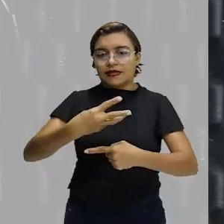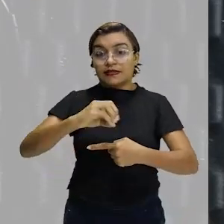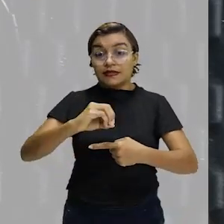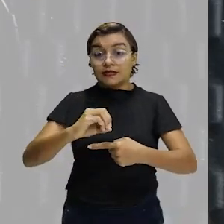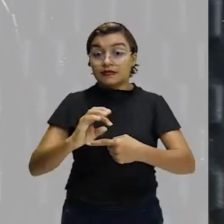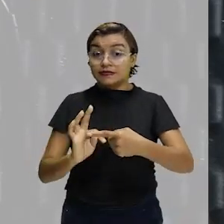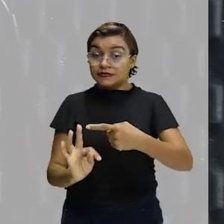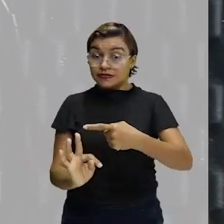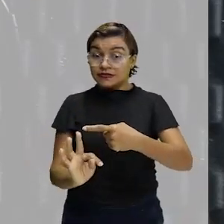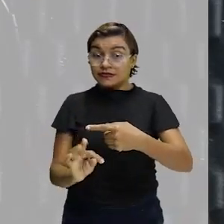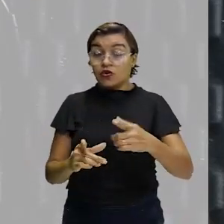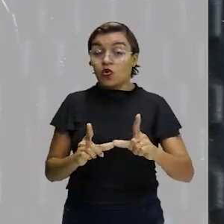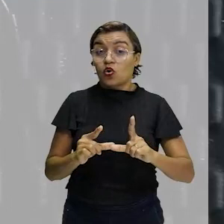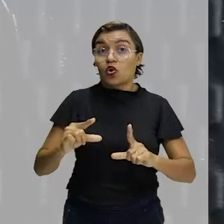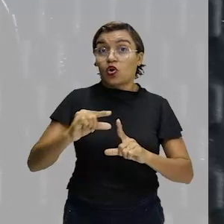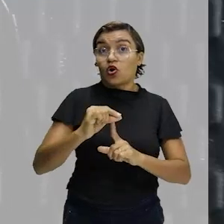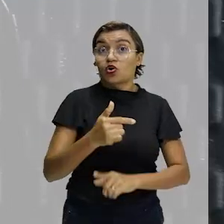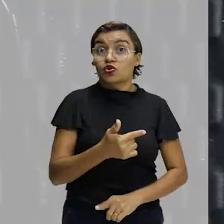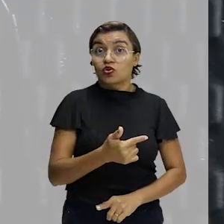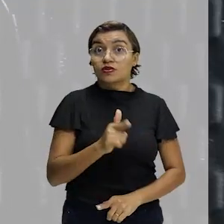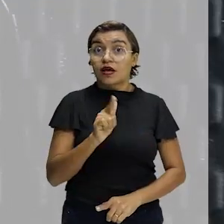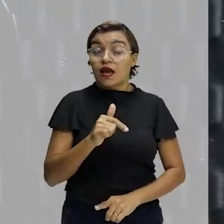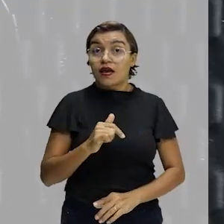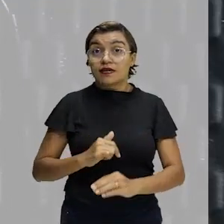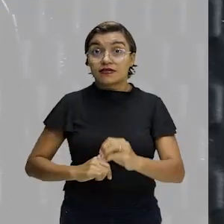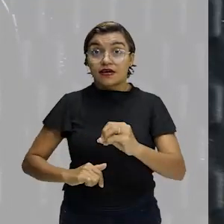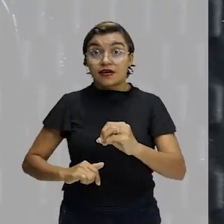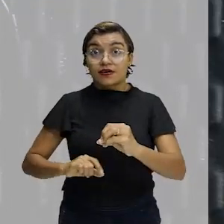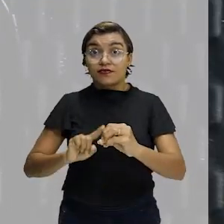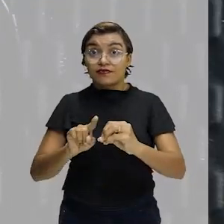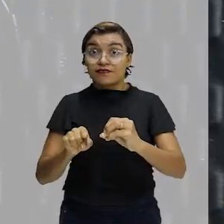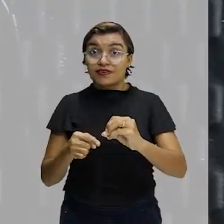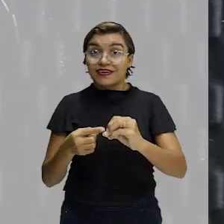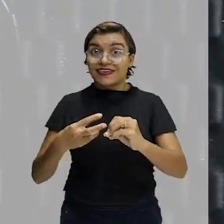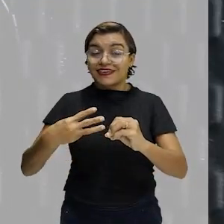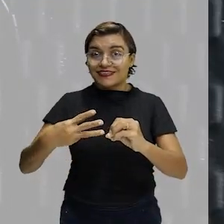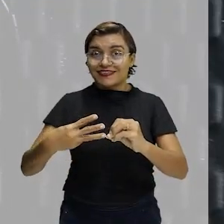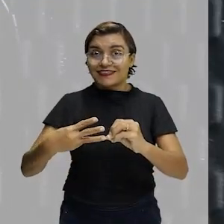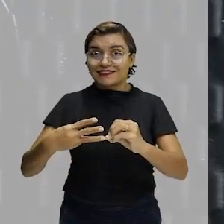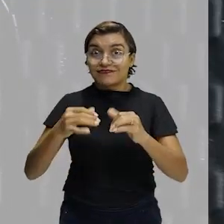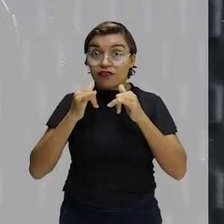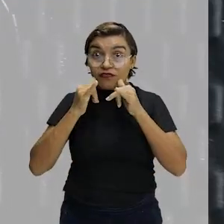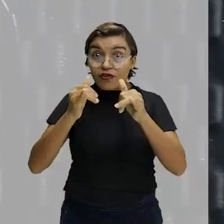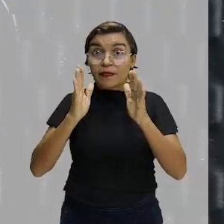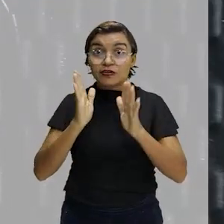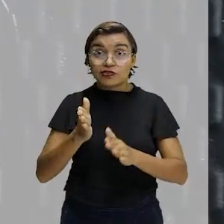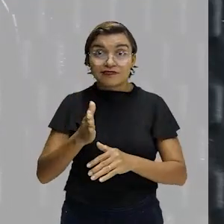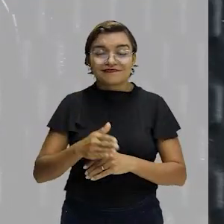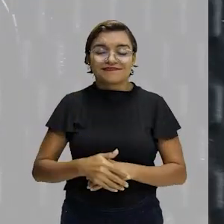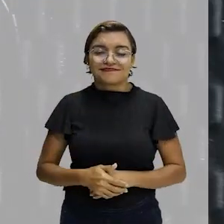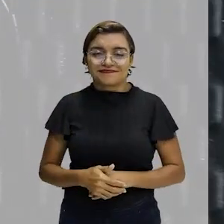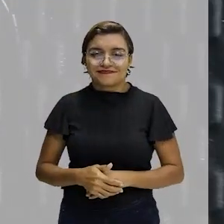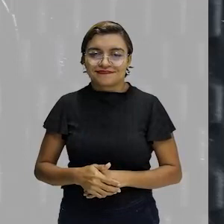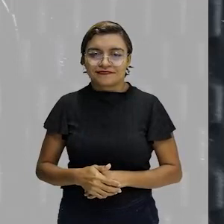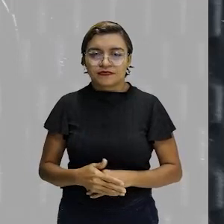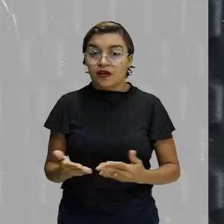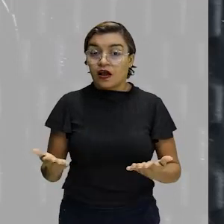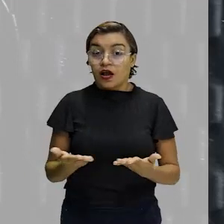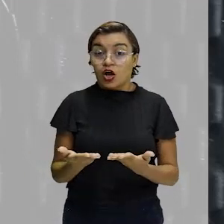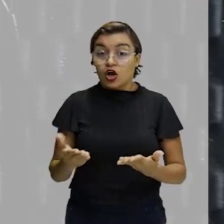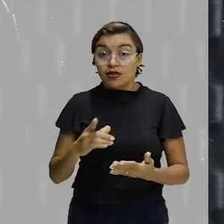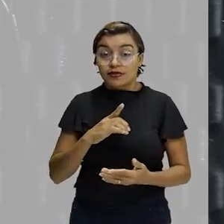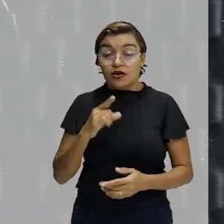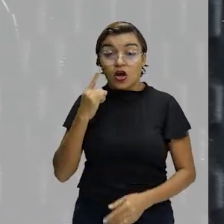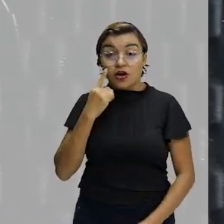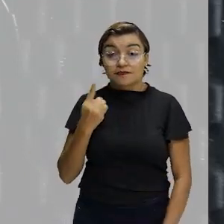o log de 2, que é o 0,3. Foi informado isso na questão para a gente. E agora? Agora, né,